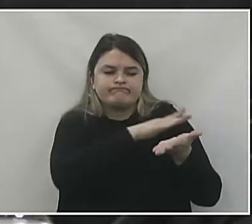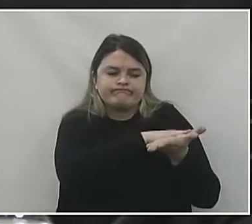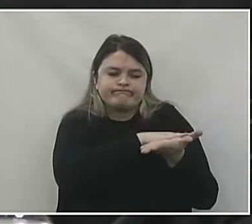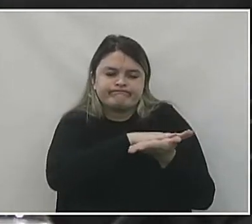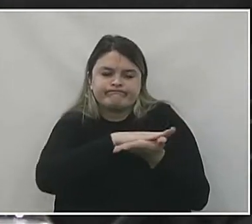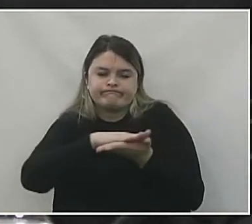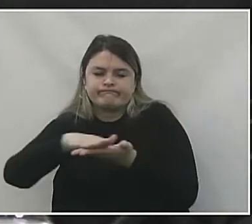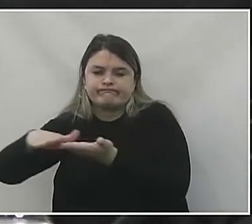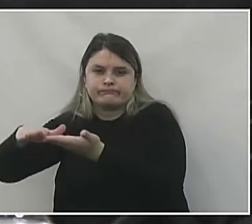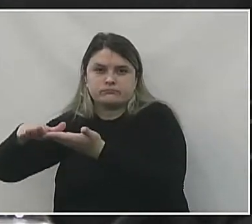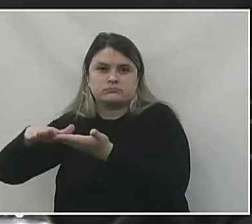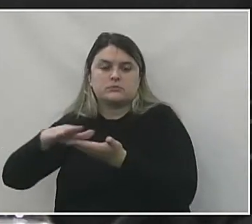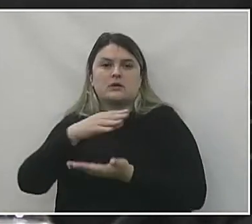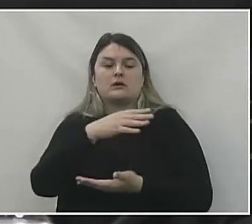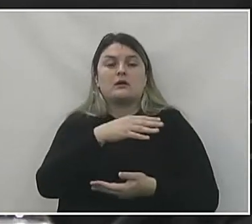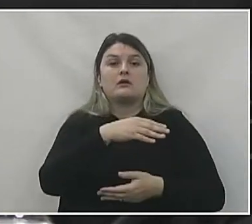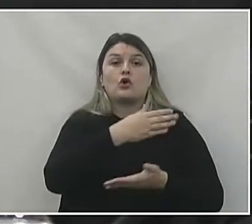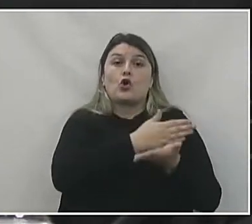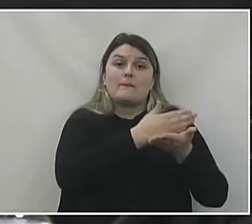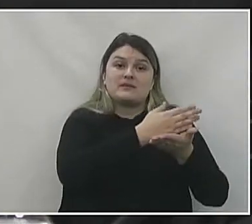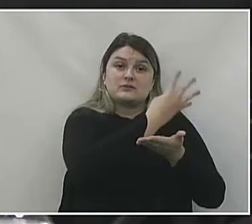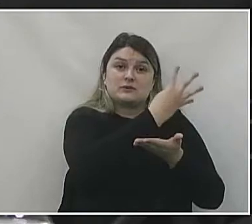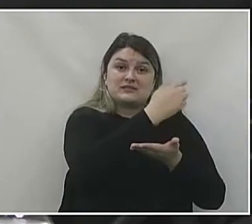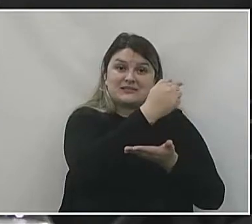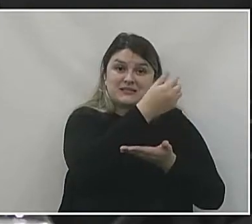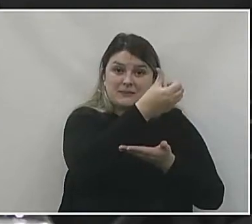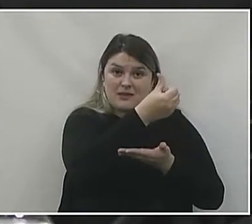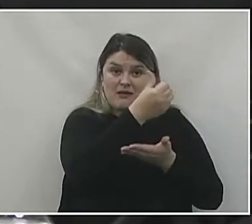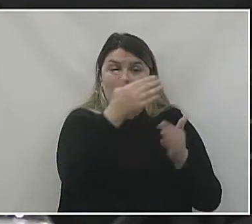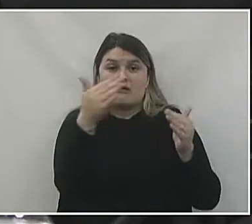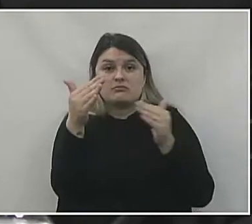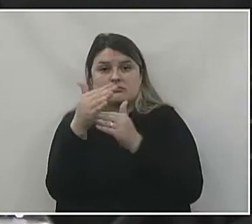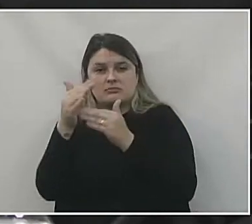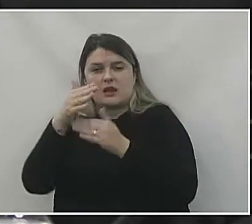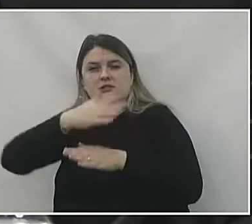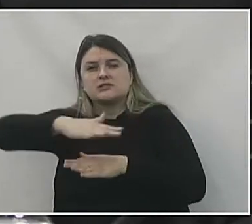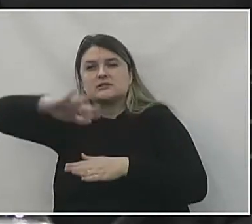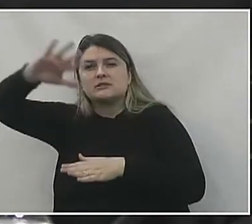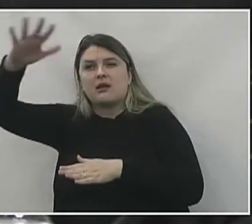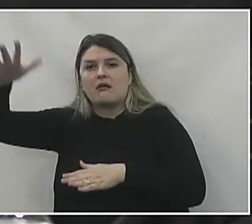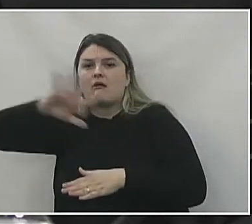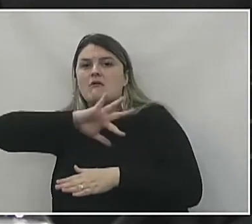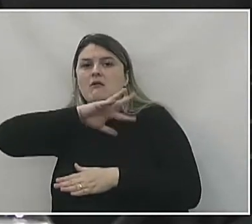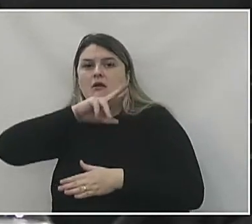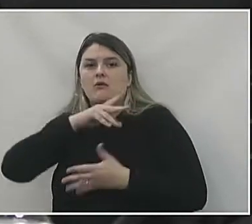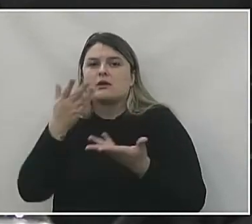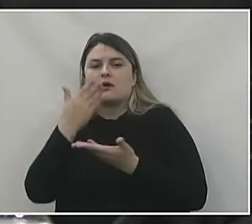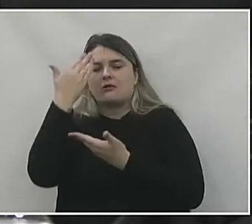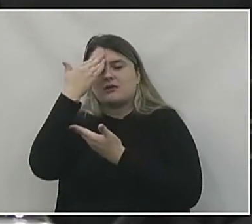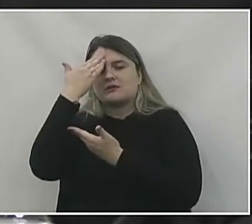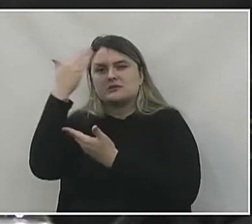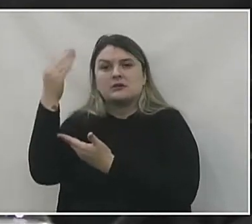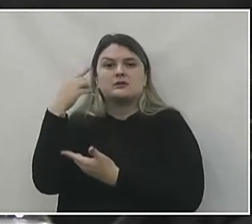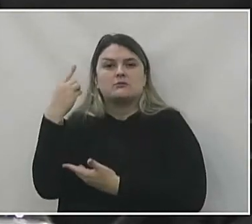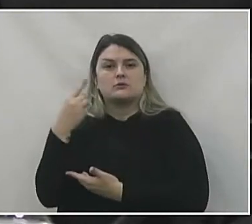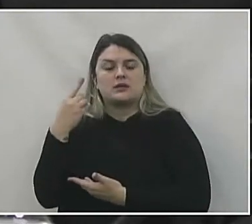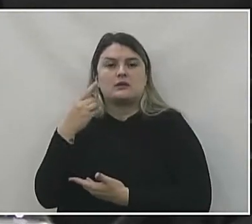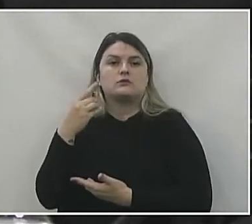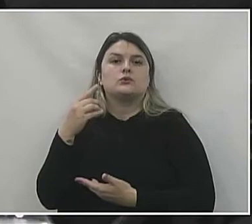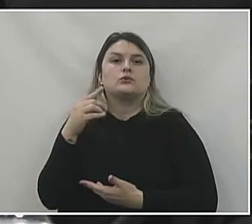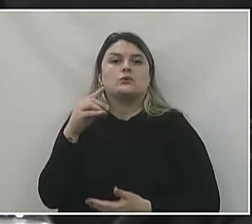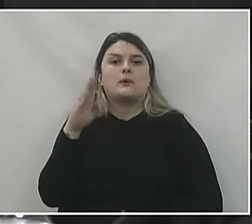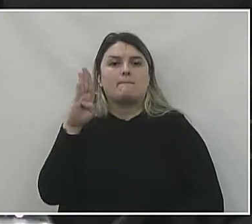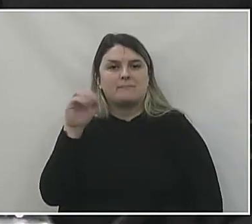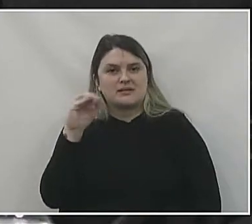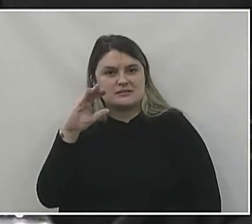br-476 até o início da Serra do leão só deixo aqui meus agradecimentos ao Deputado Emerson bacil que correu atrás